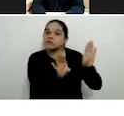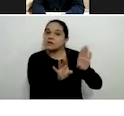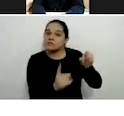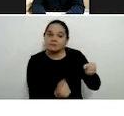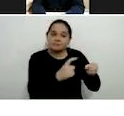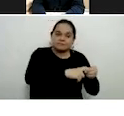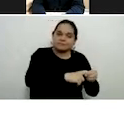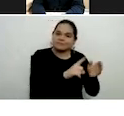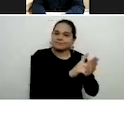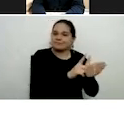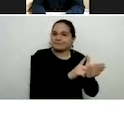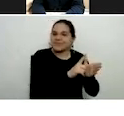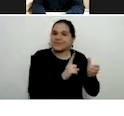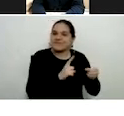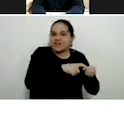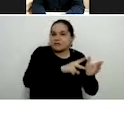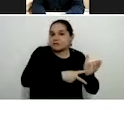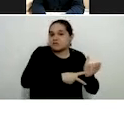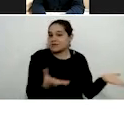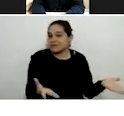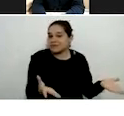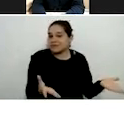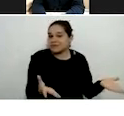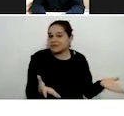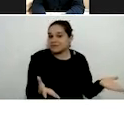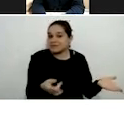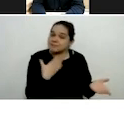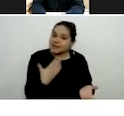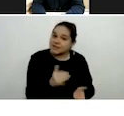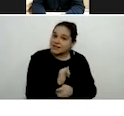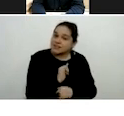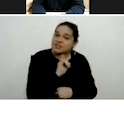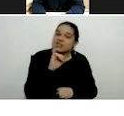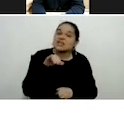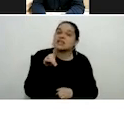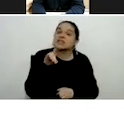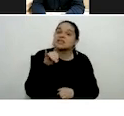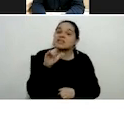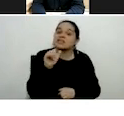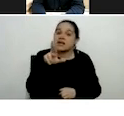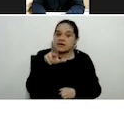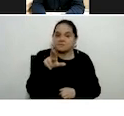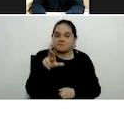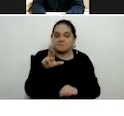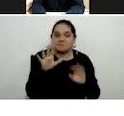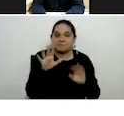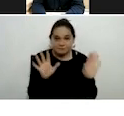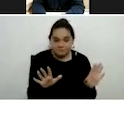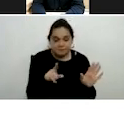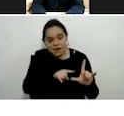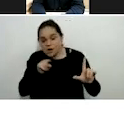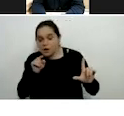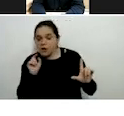fidelidade. E, por fim, aqui, não menos importante, o botão de promoções e novos convênios.